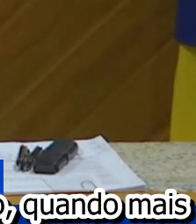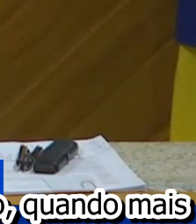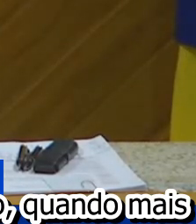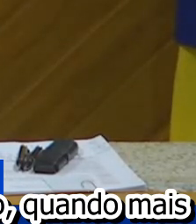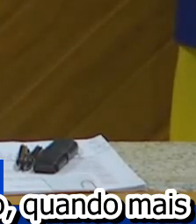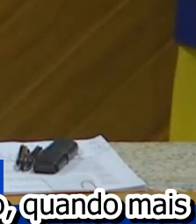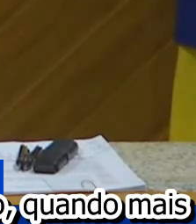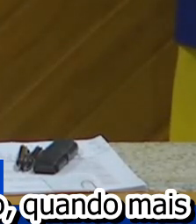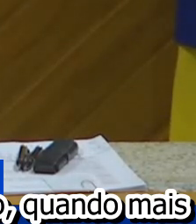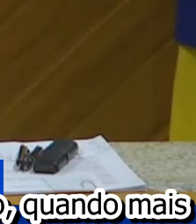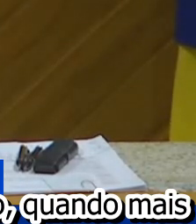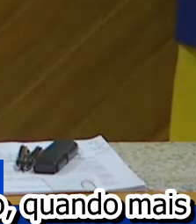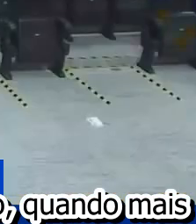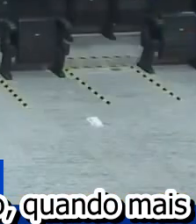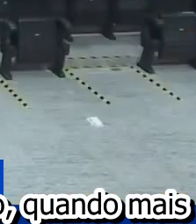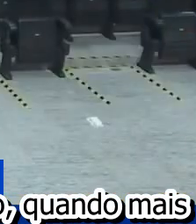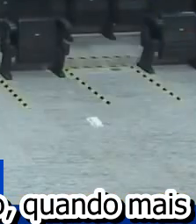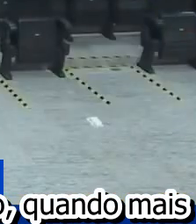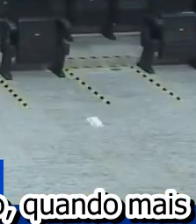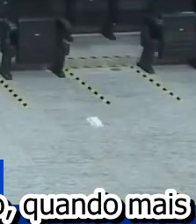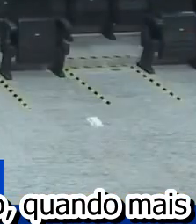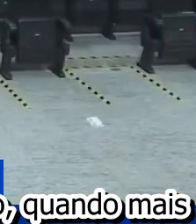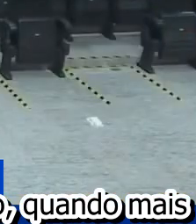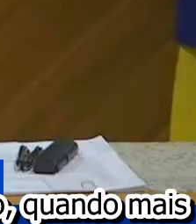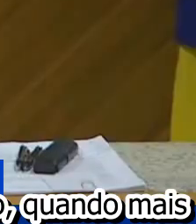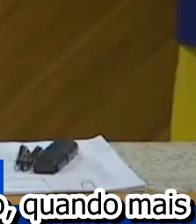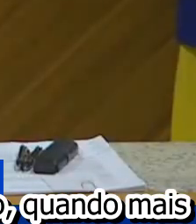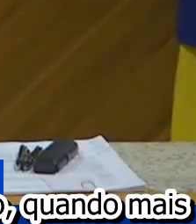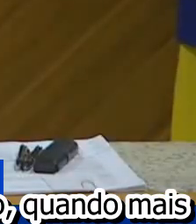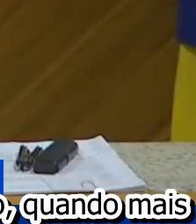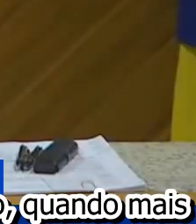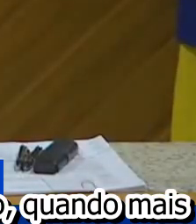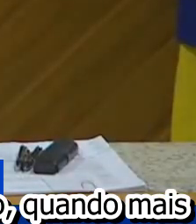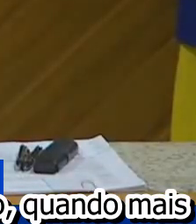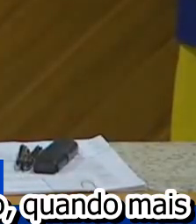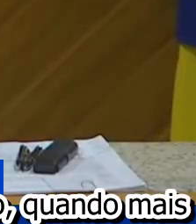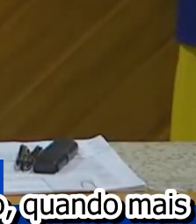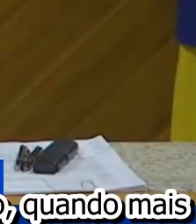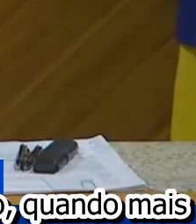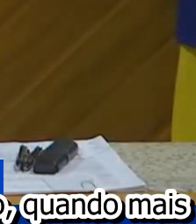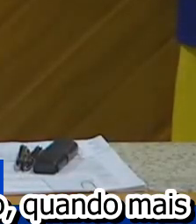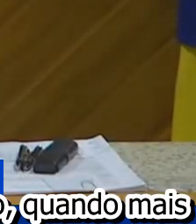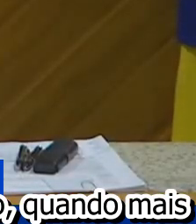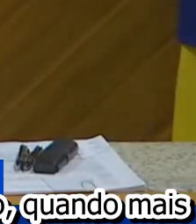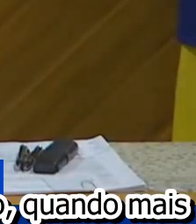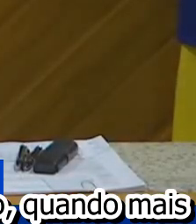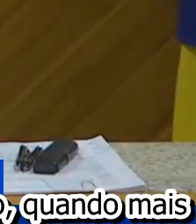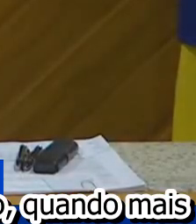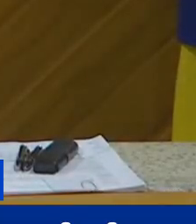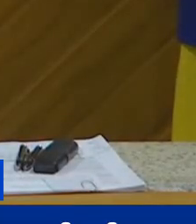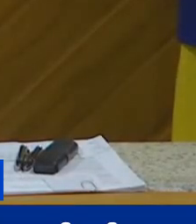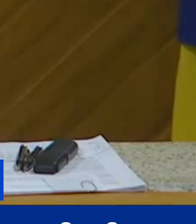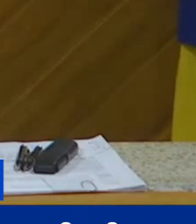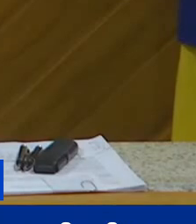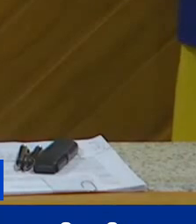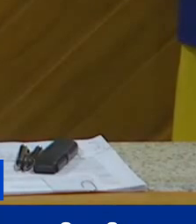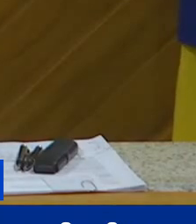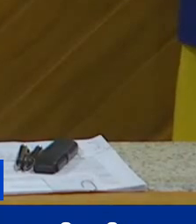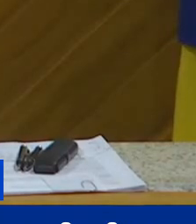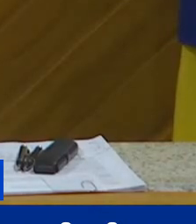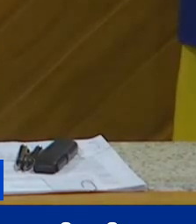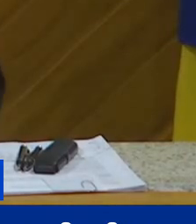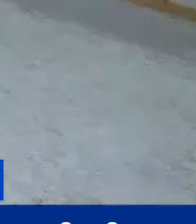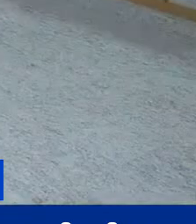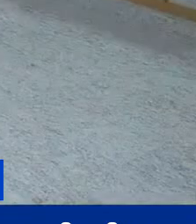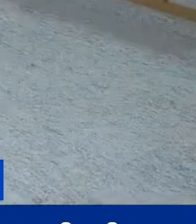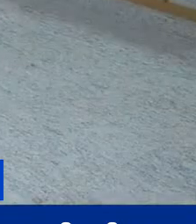é muito bom. Você está cada vez, parece vinho, vinho do Porto, aquele vinho do Porto João 40, Lages, porque